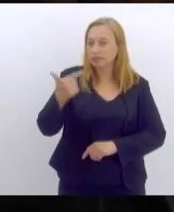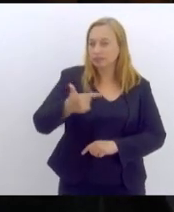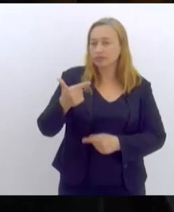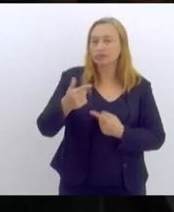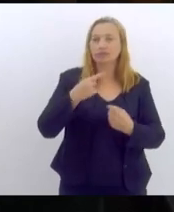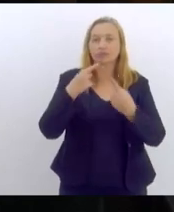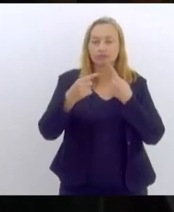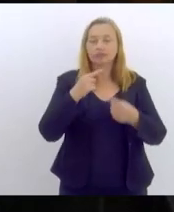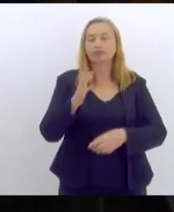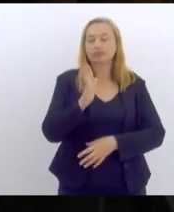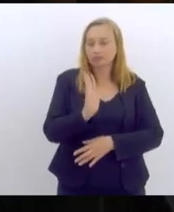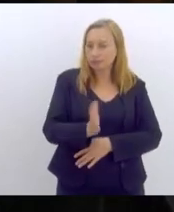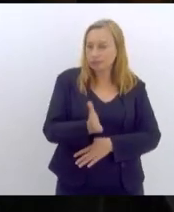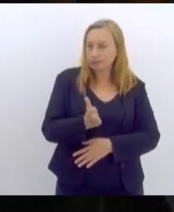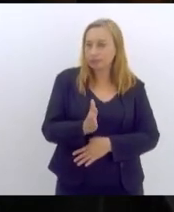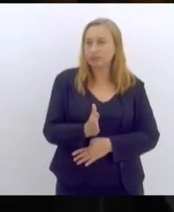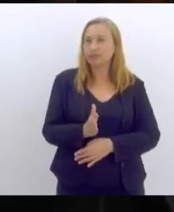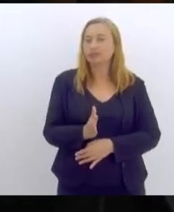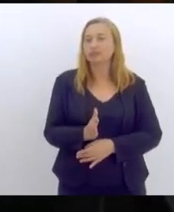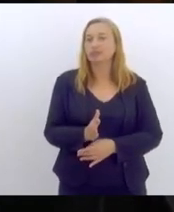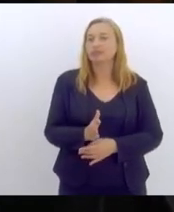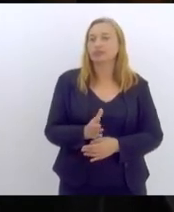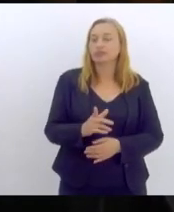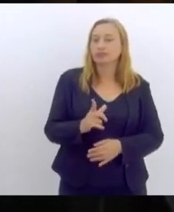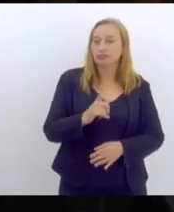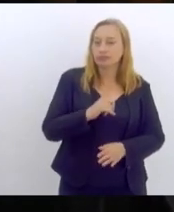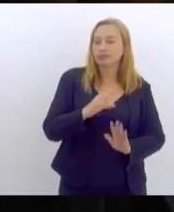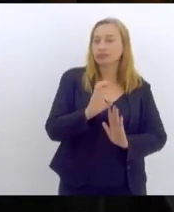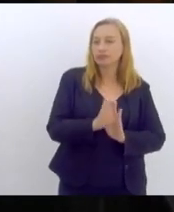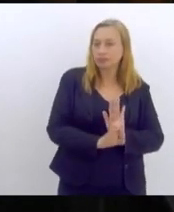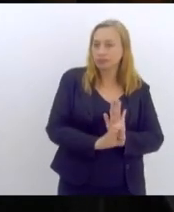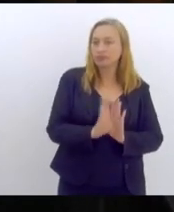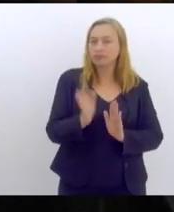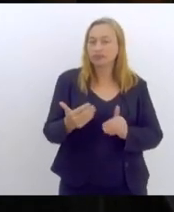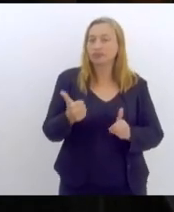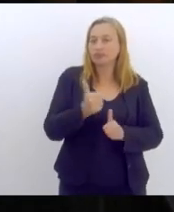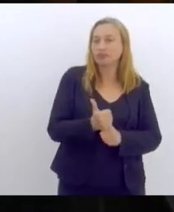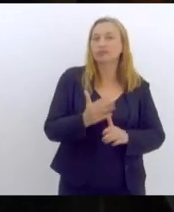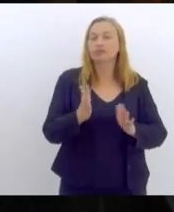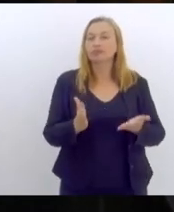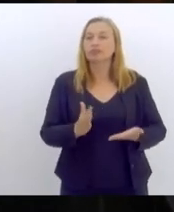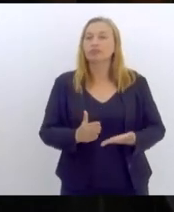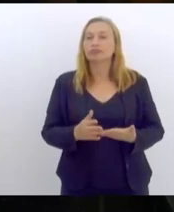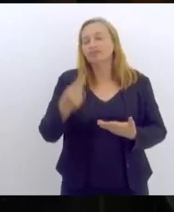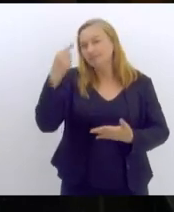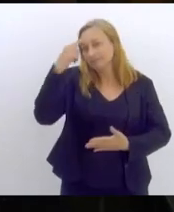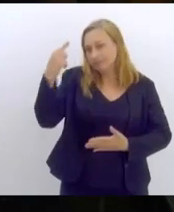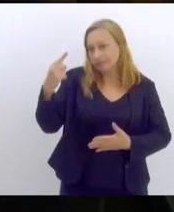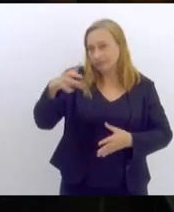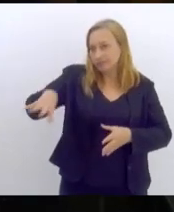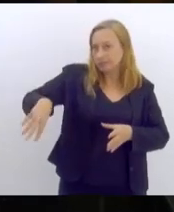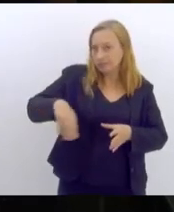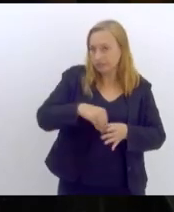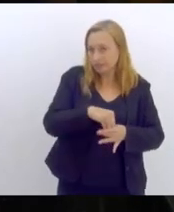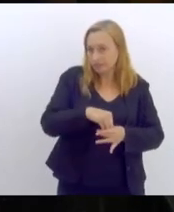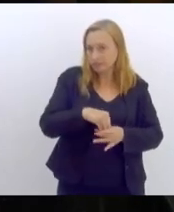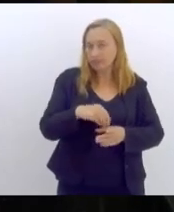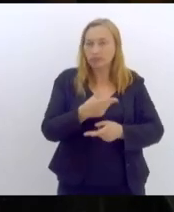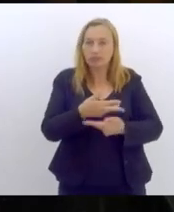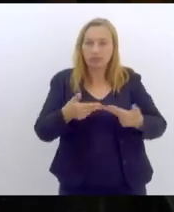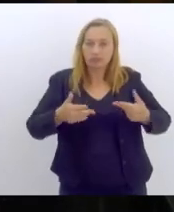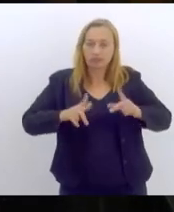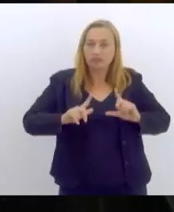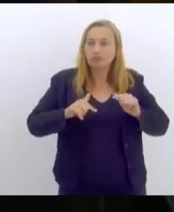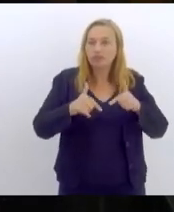discussão, já sofreu emendas, já está no substitutivo. A ideia é integrar várias